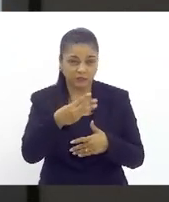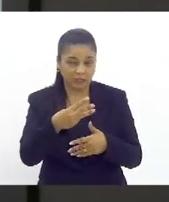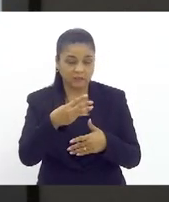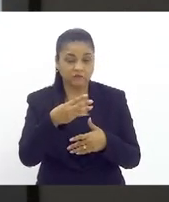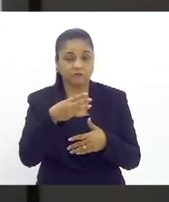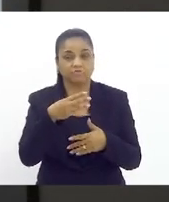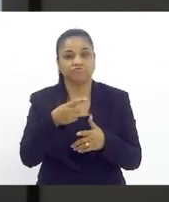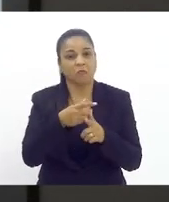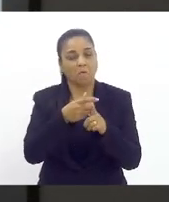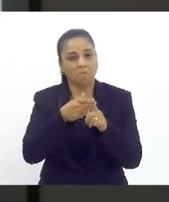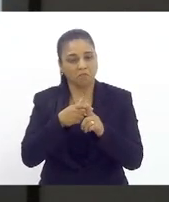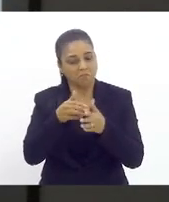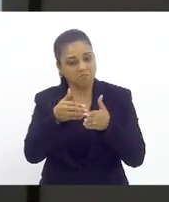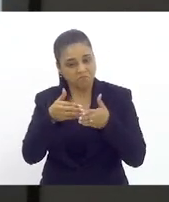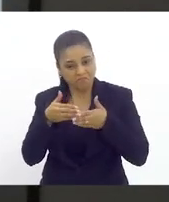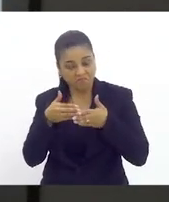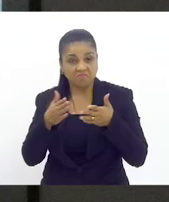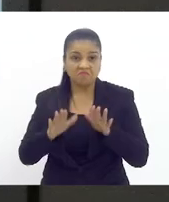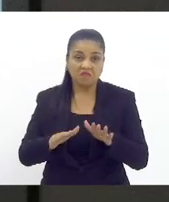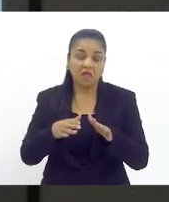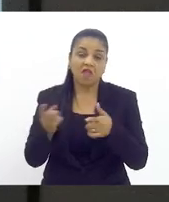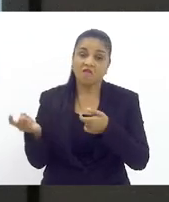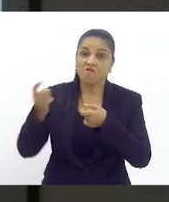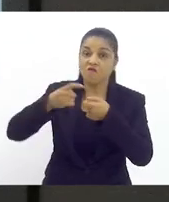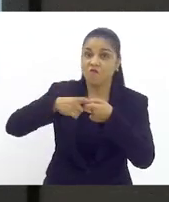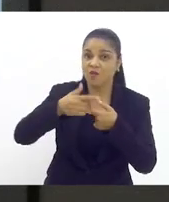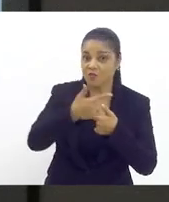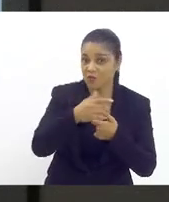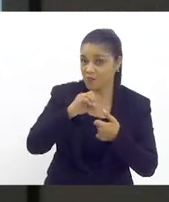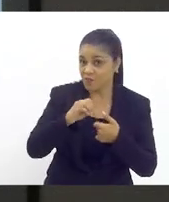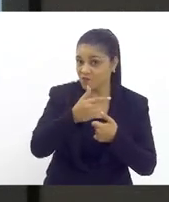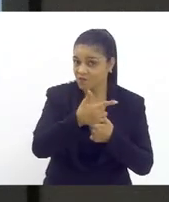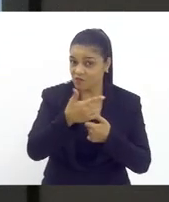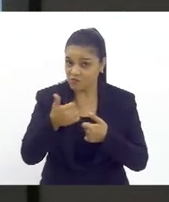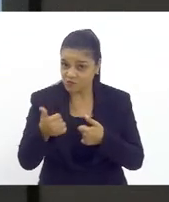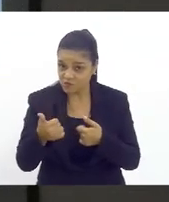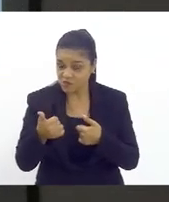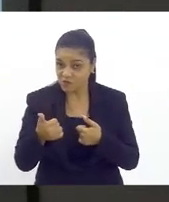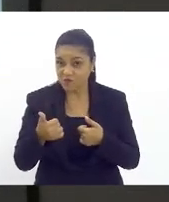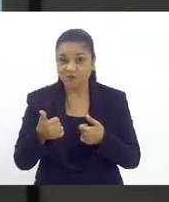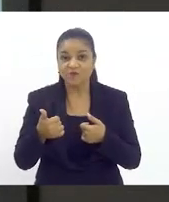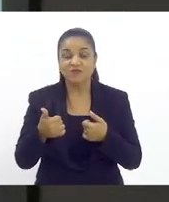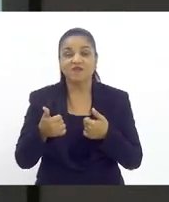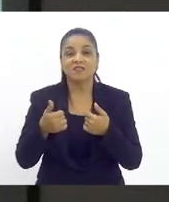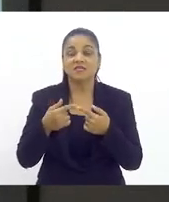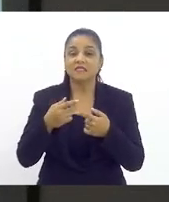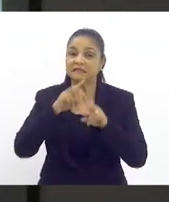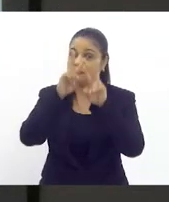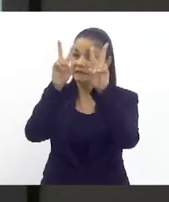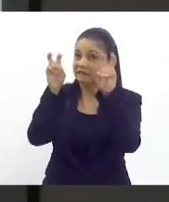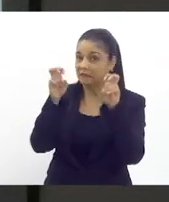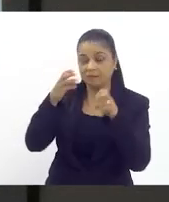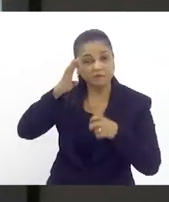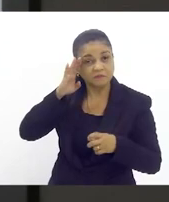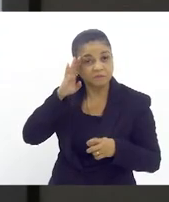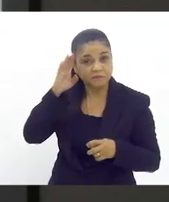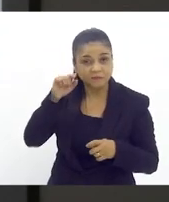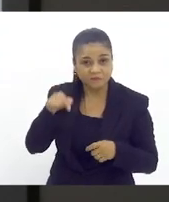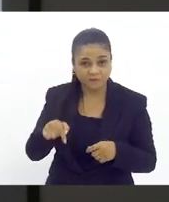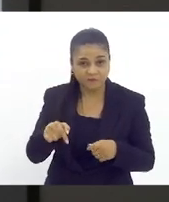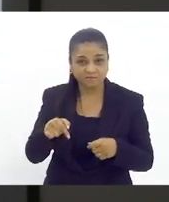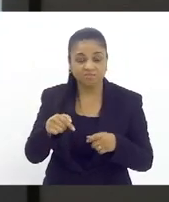Inativo desde 2021 a gente retornou com ele e os nossos temas principais de